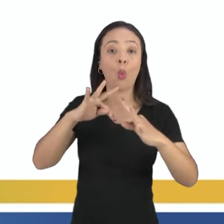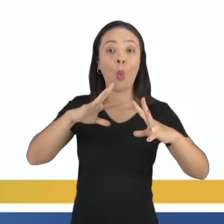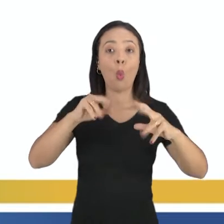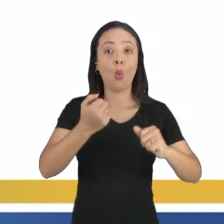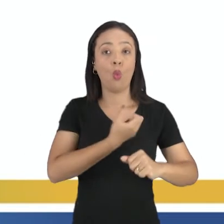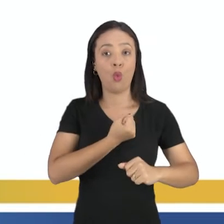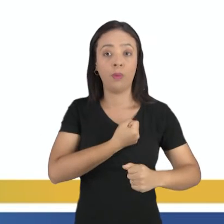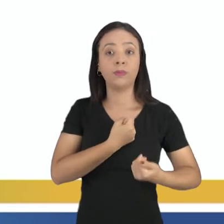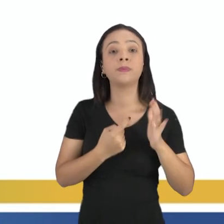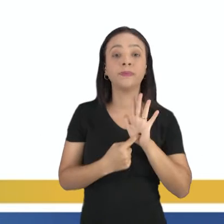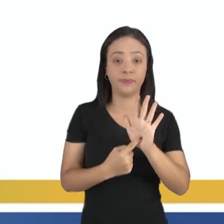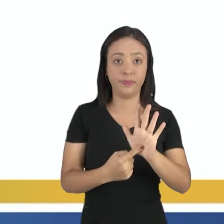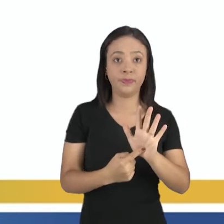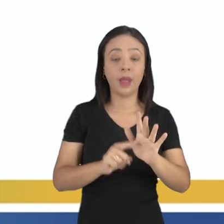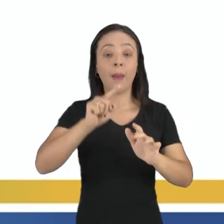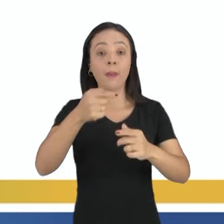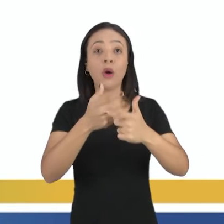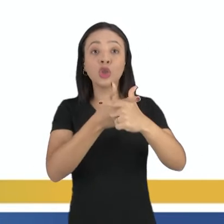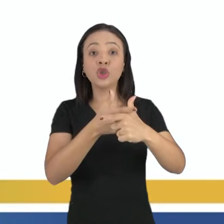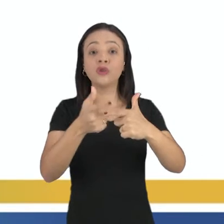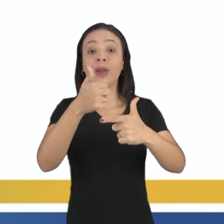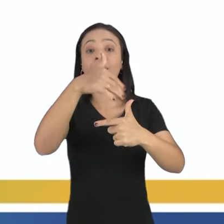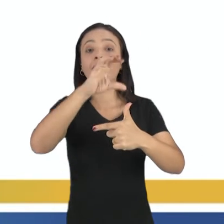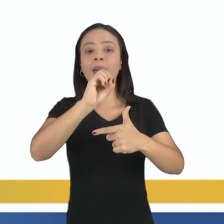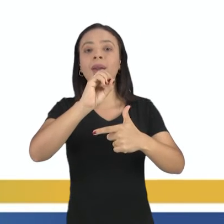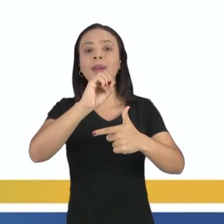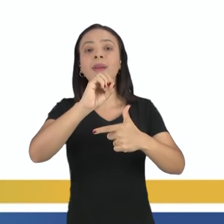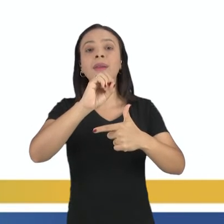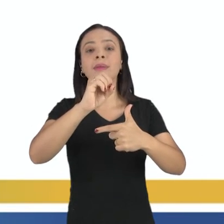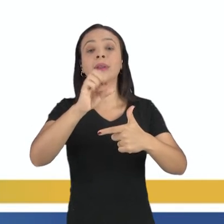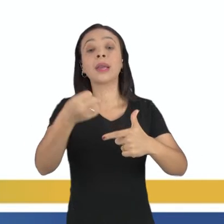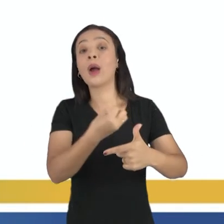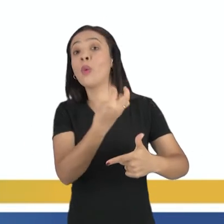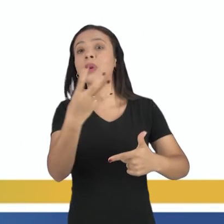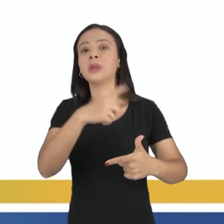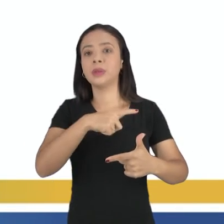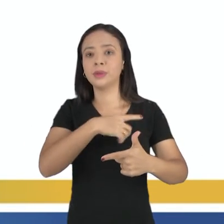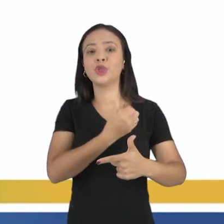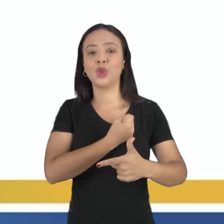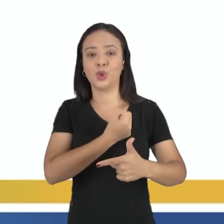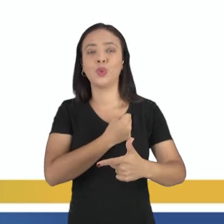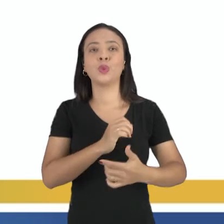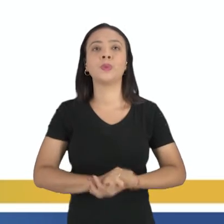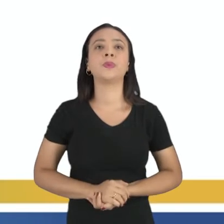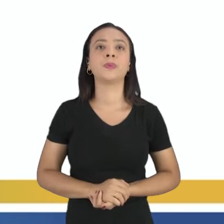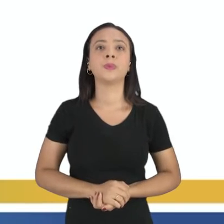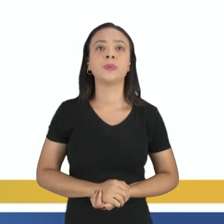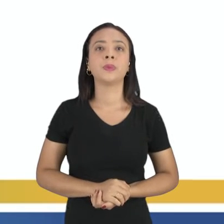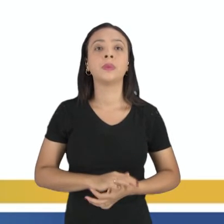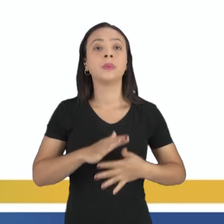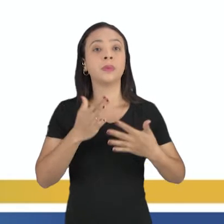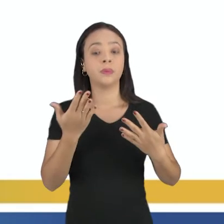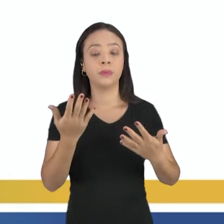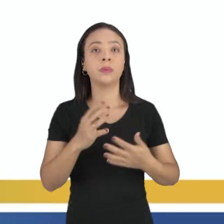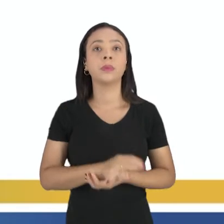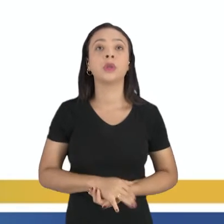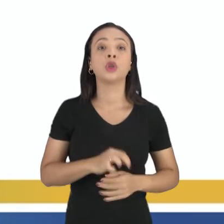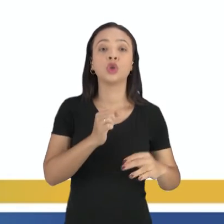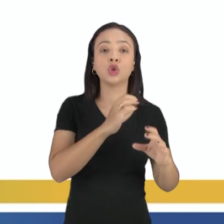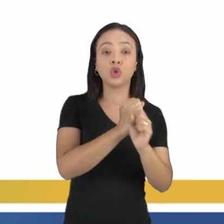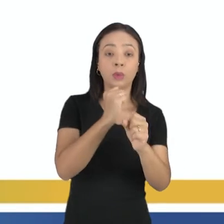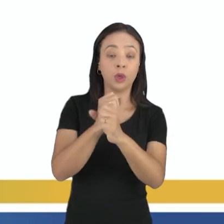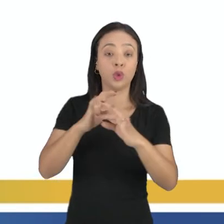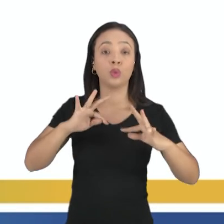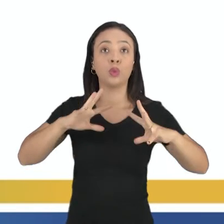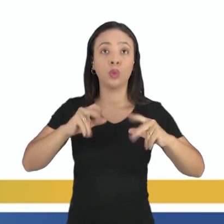esses valores, divididos aí para 10, né, que representa a quantidade de valores envolvidos. Então, o somatório